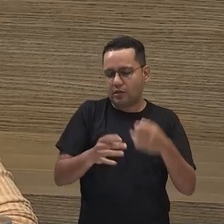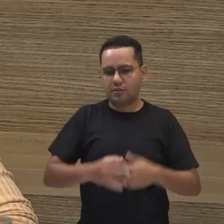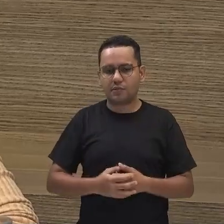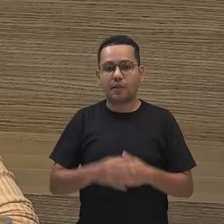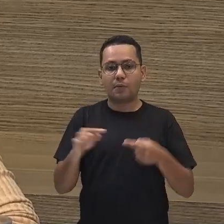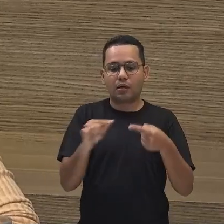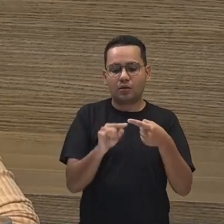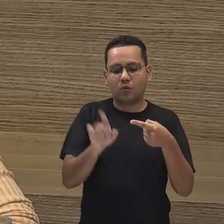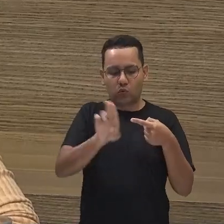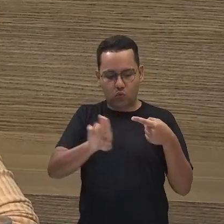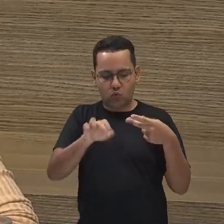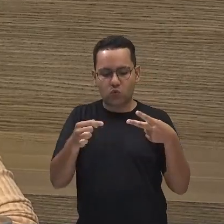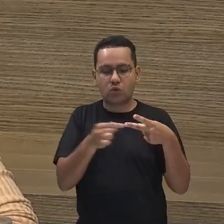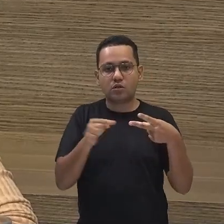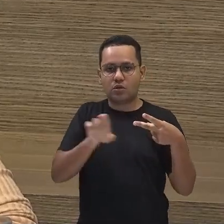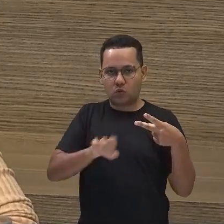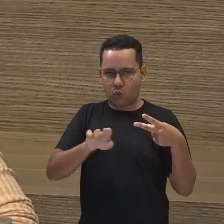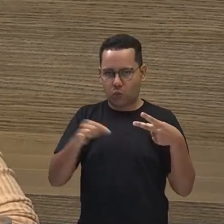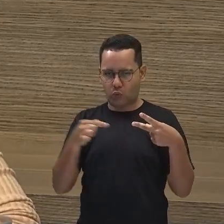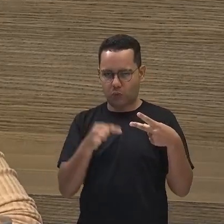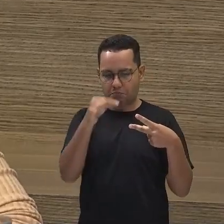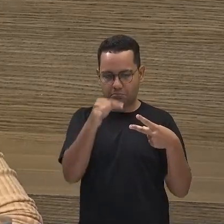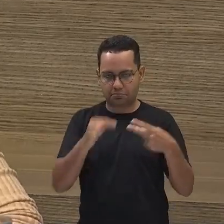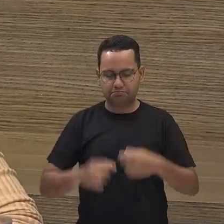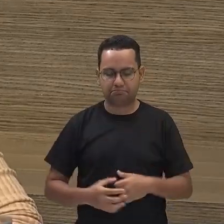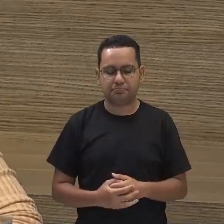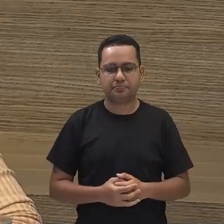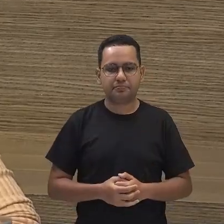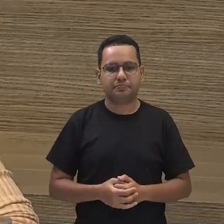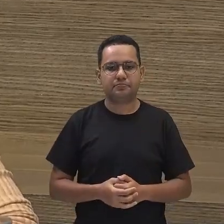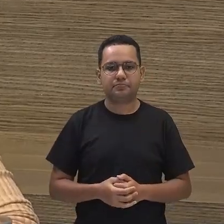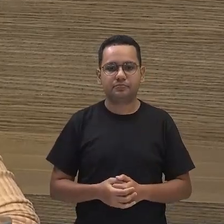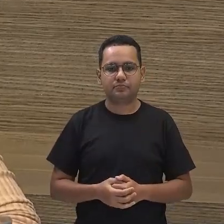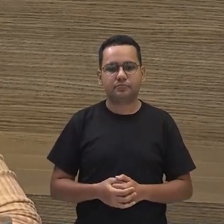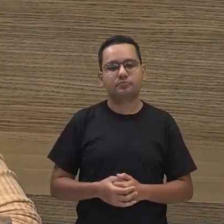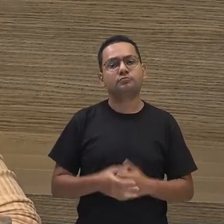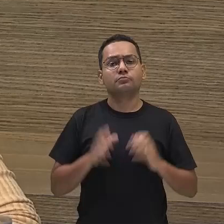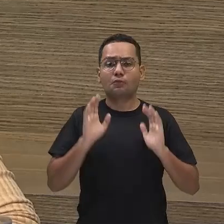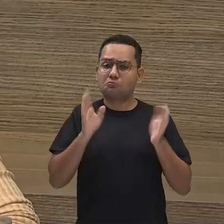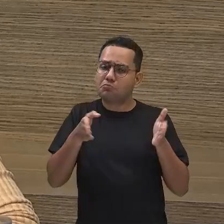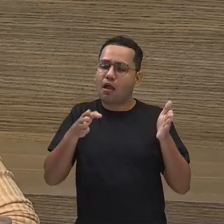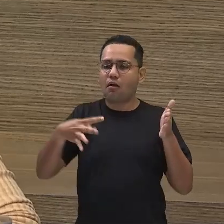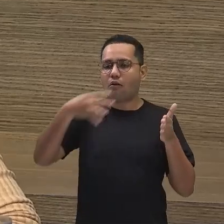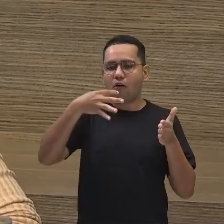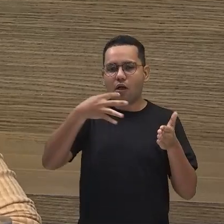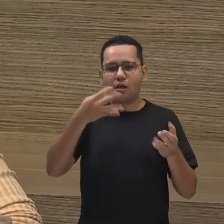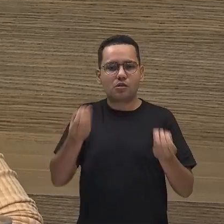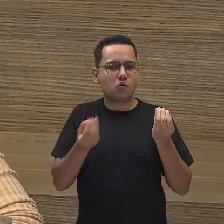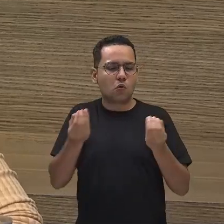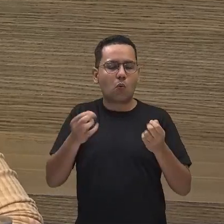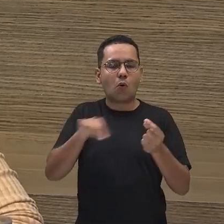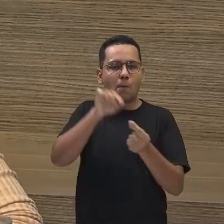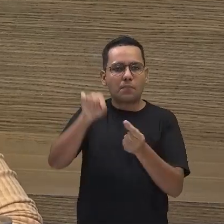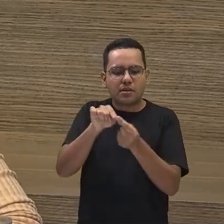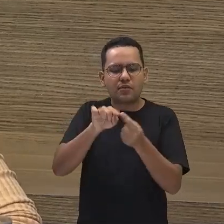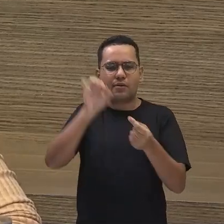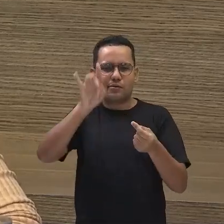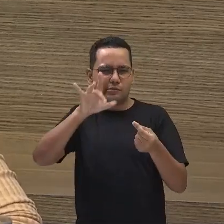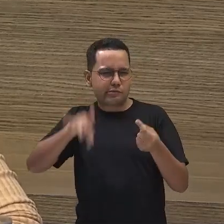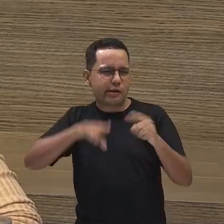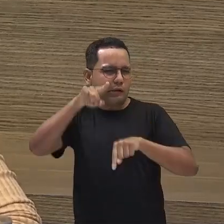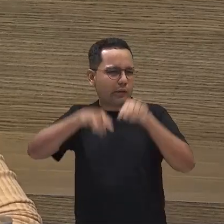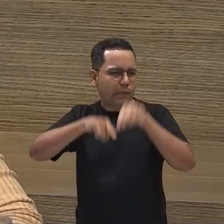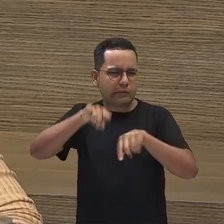desktop quanto no box. E aí conhecemos as configurações do servidor. E aí a gente vai para a parte